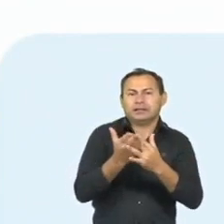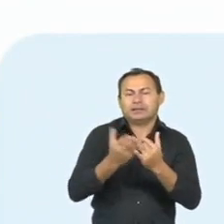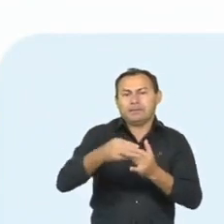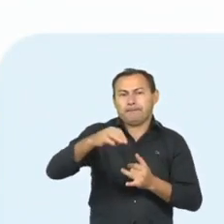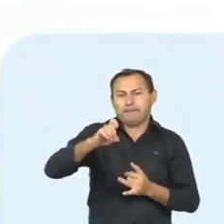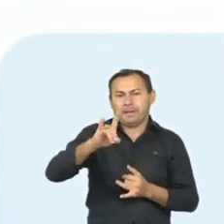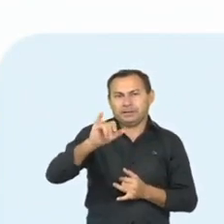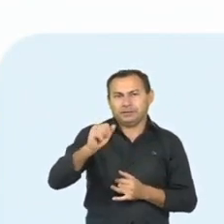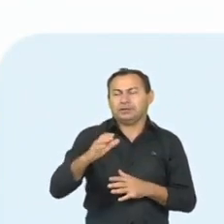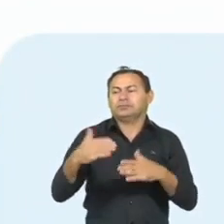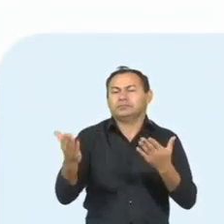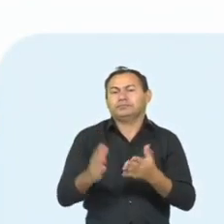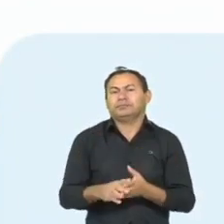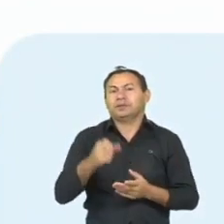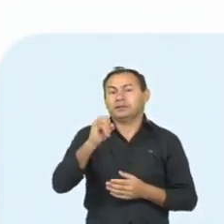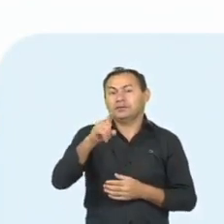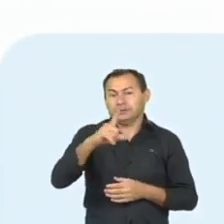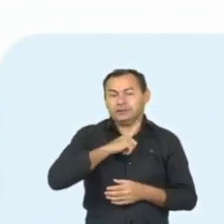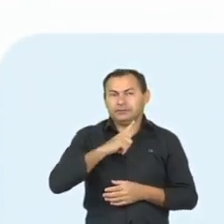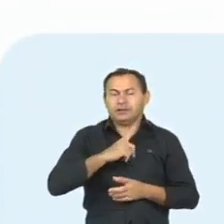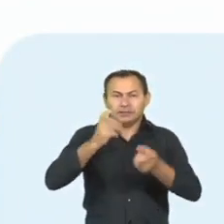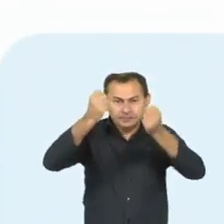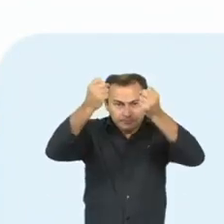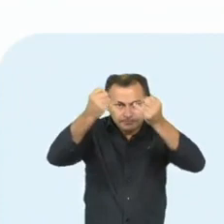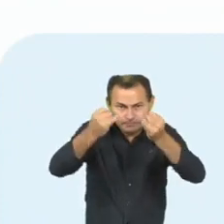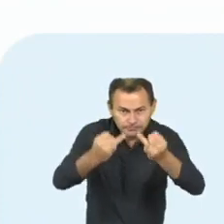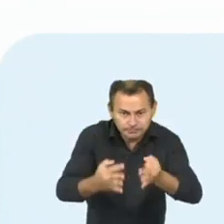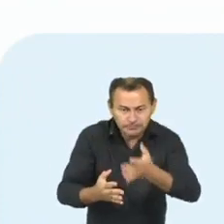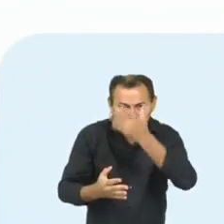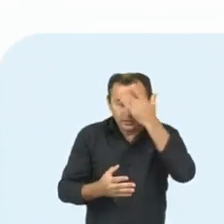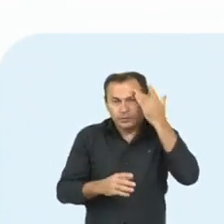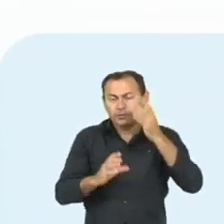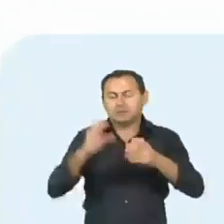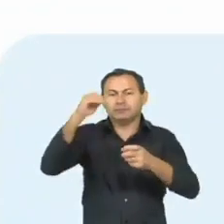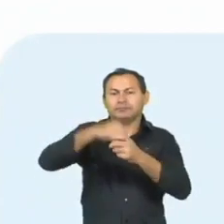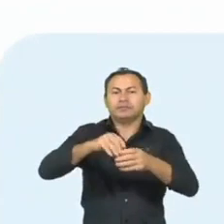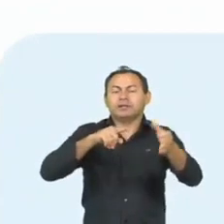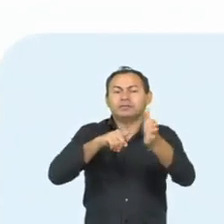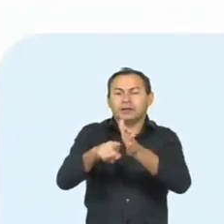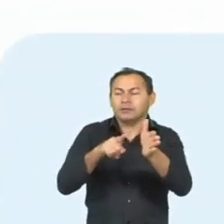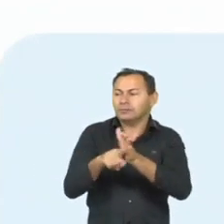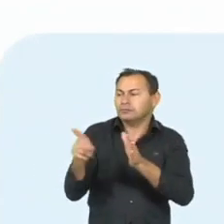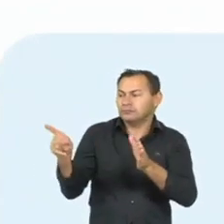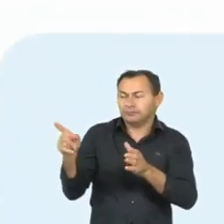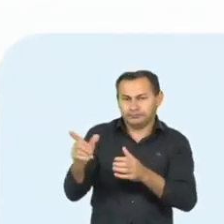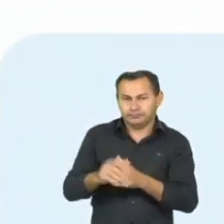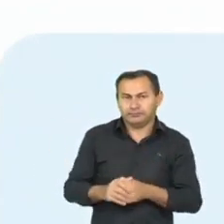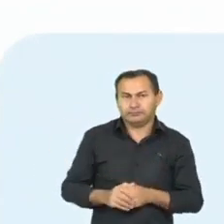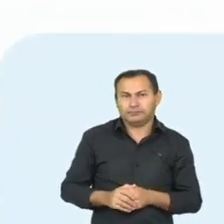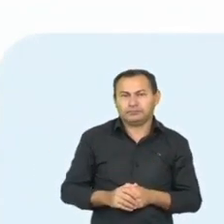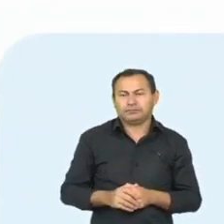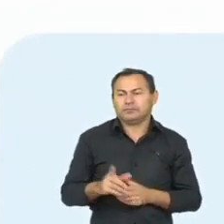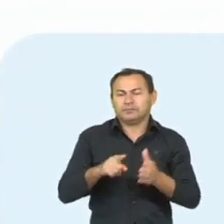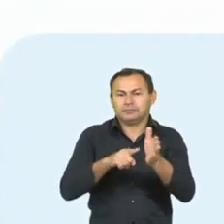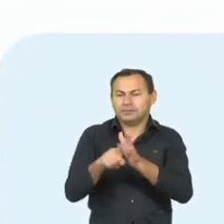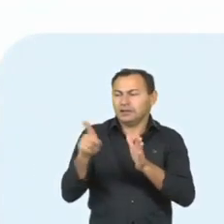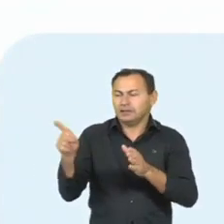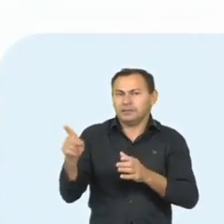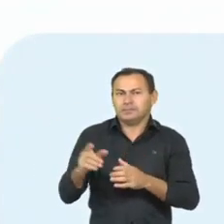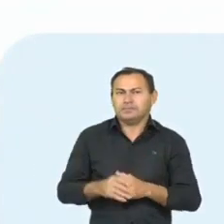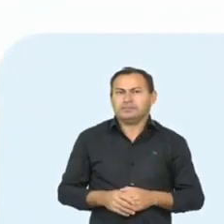medidas? Se você tivesse que explicar para alguém, ou se caísse uma dessas questões, uma questão